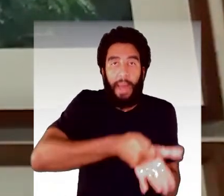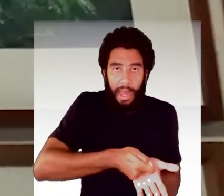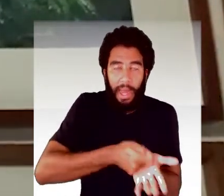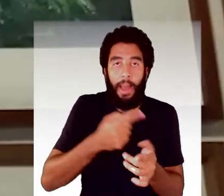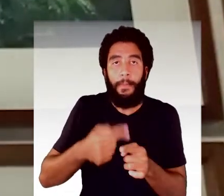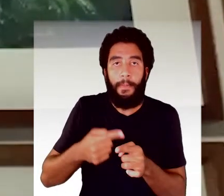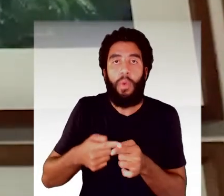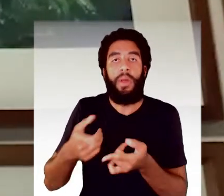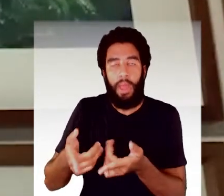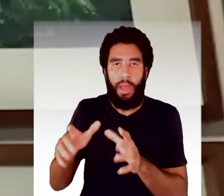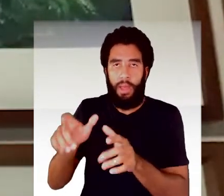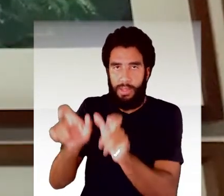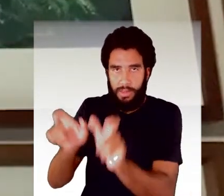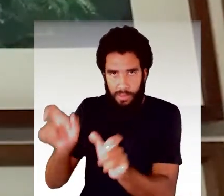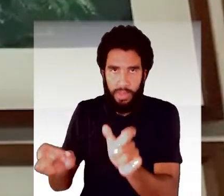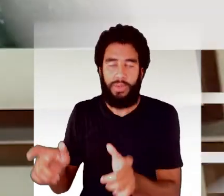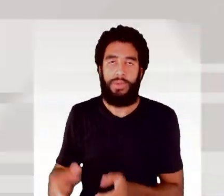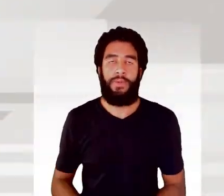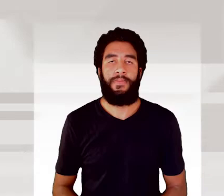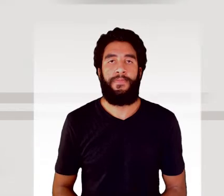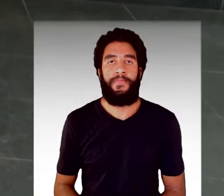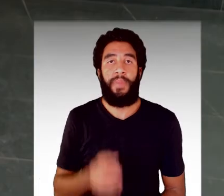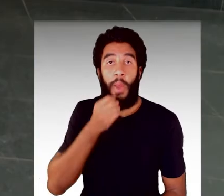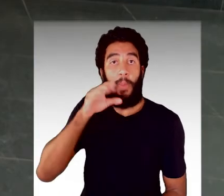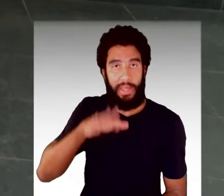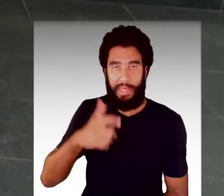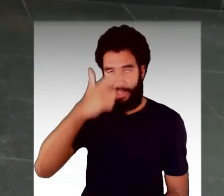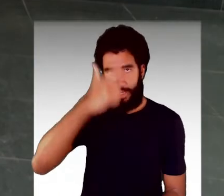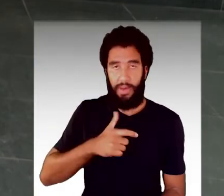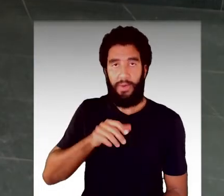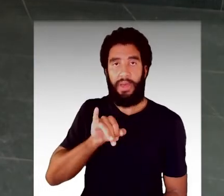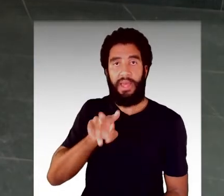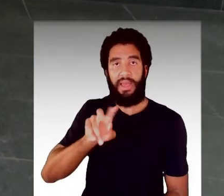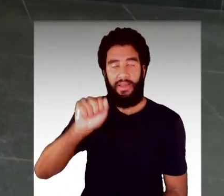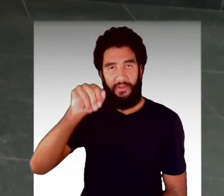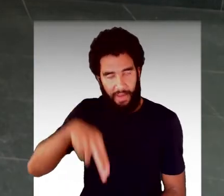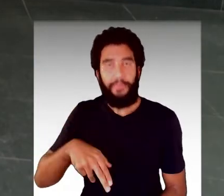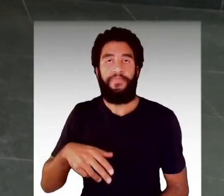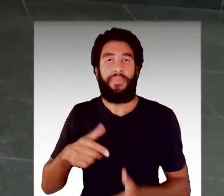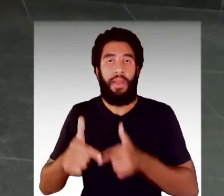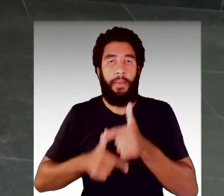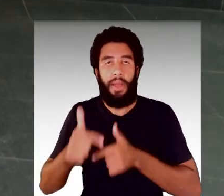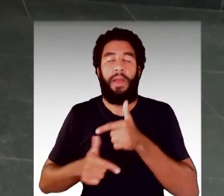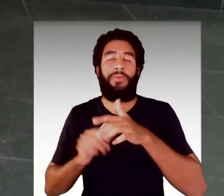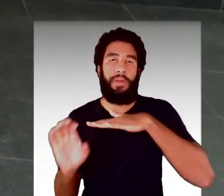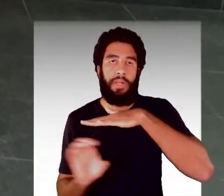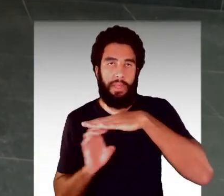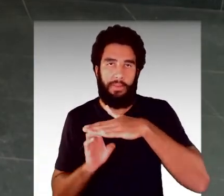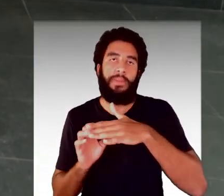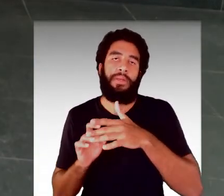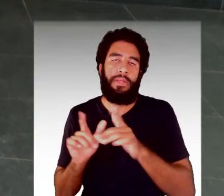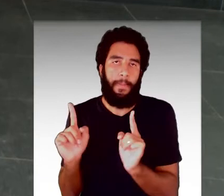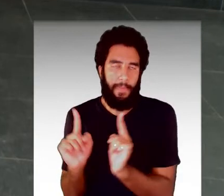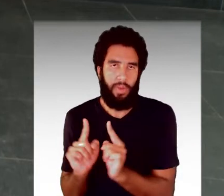indenização pelo dano moral coletivo perpetrado. Boa tarde, meu nome é Ivan Carlos Borges da Silva, sou microempreendedor, trabalho na